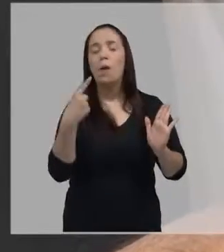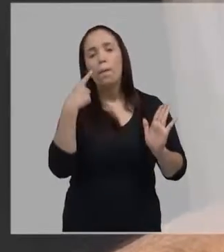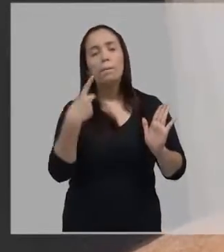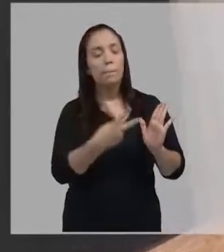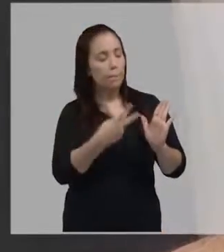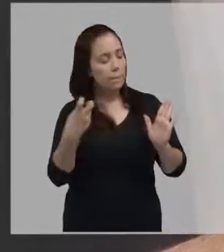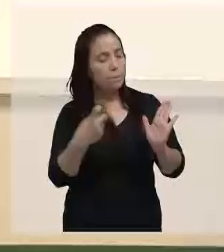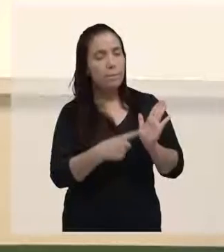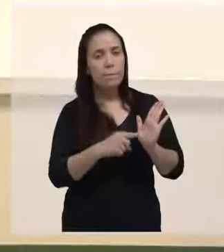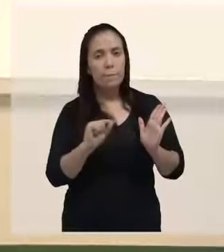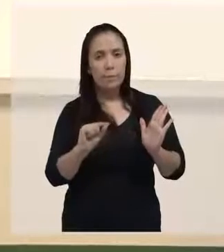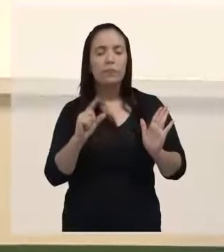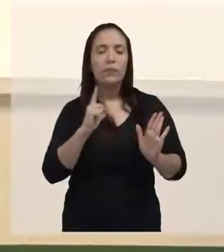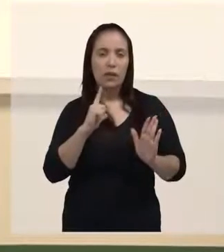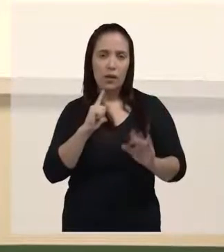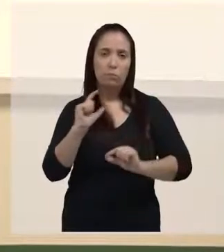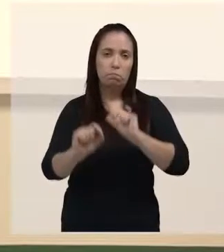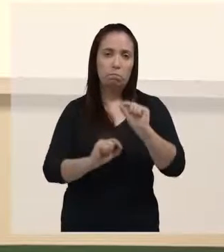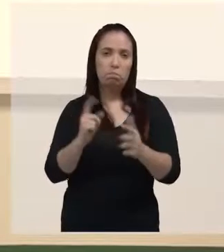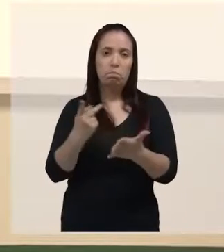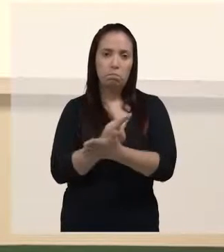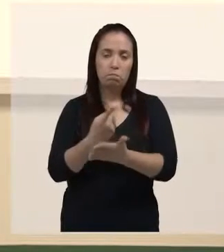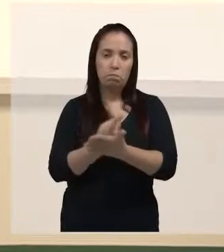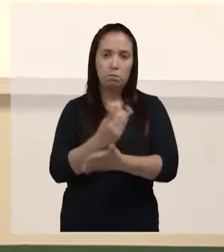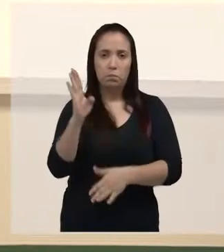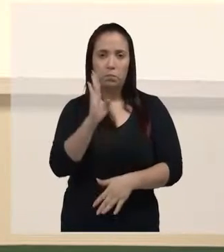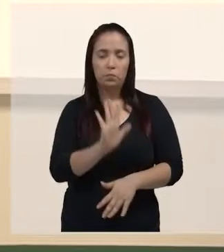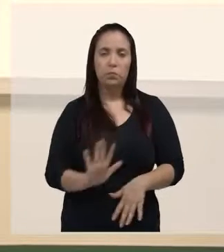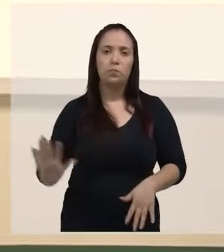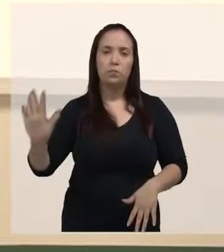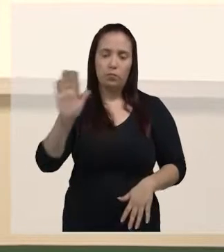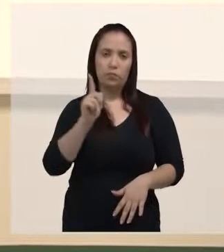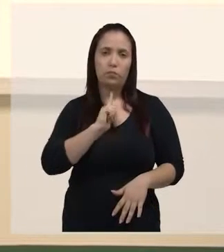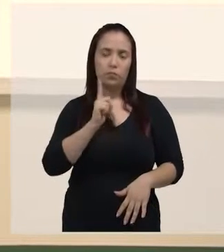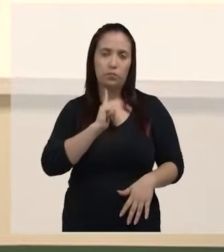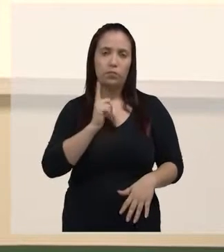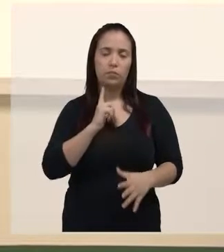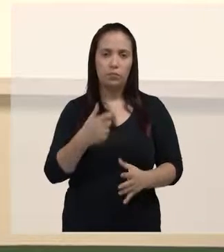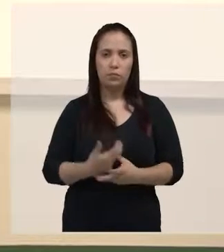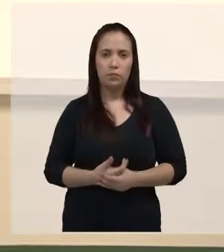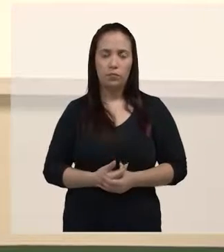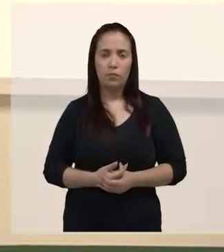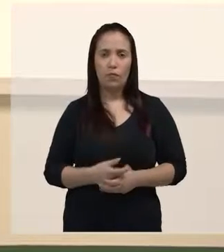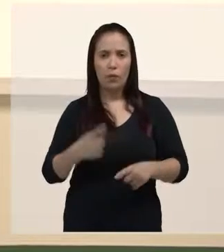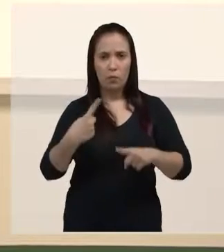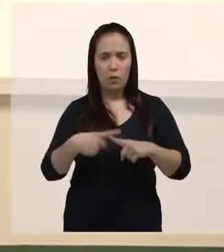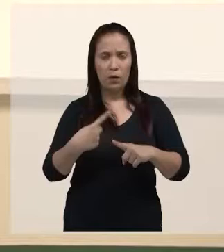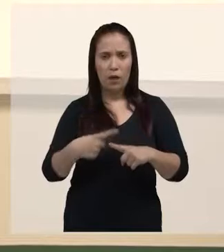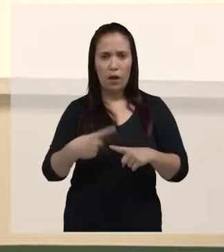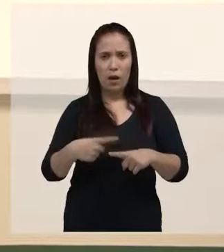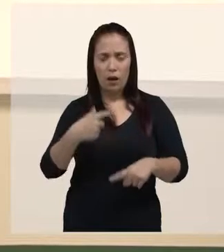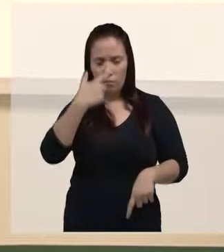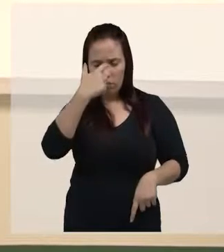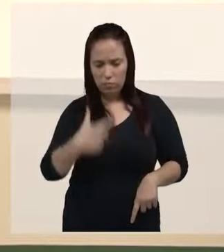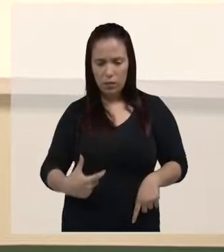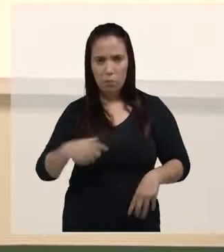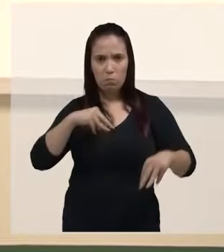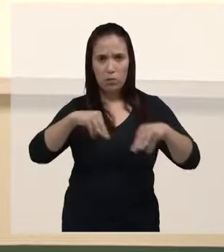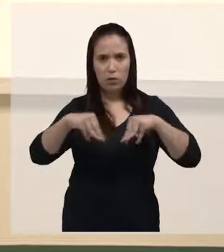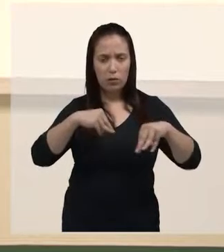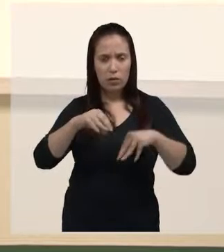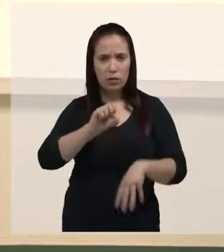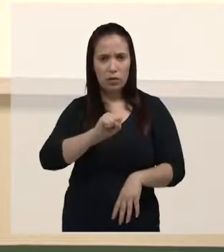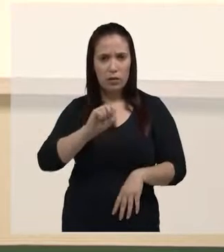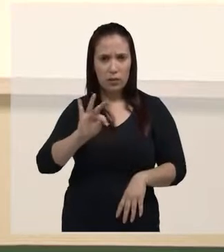que existe alguma coisa errada nesse país, né? Sem dúvida. Um membro do Supremo propondo restrição de